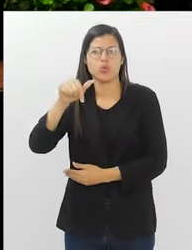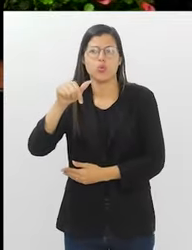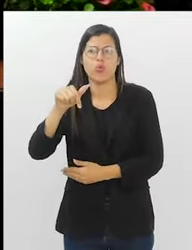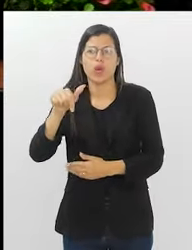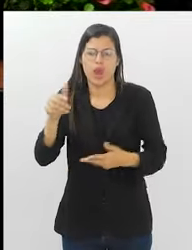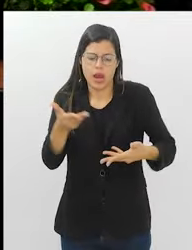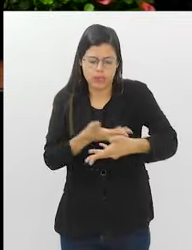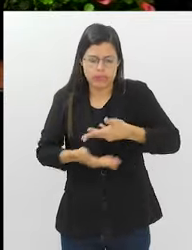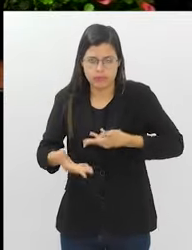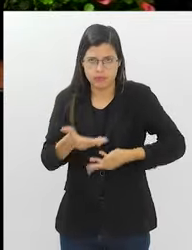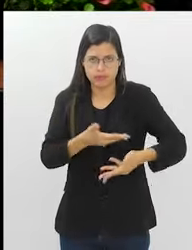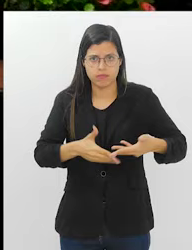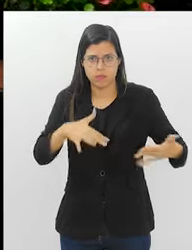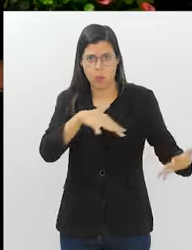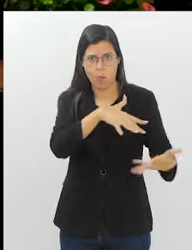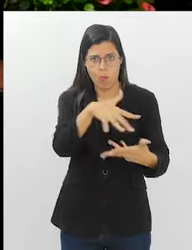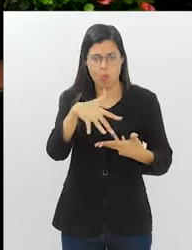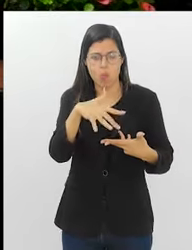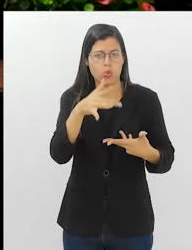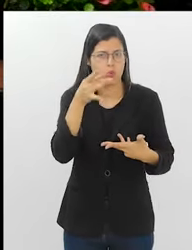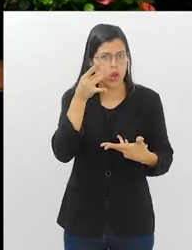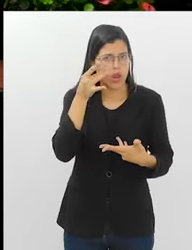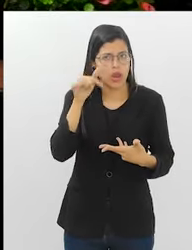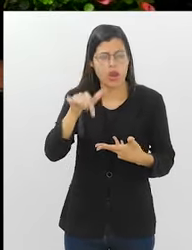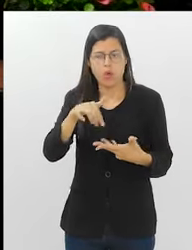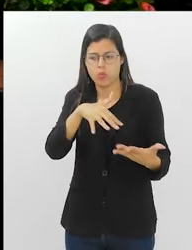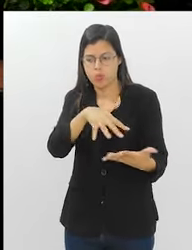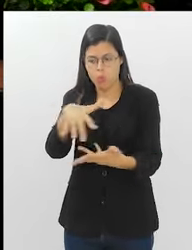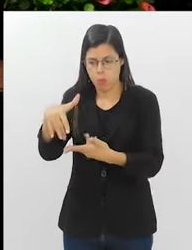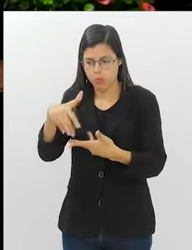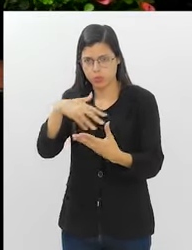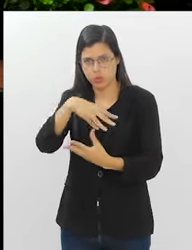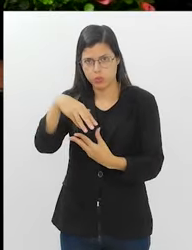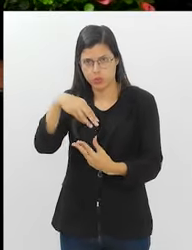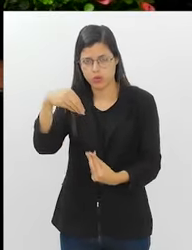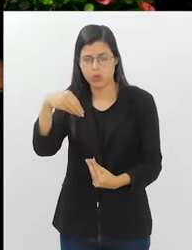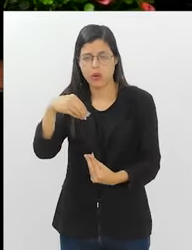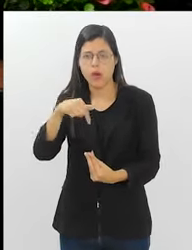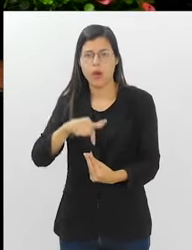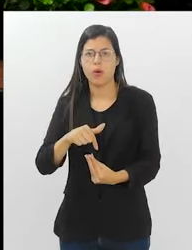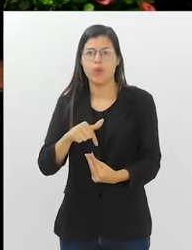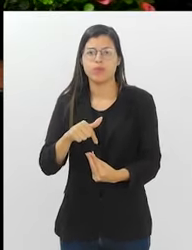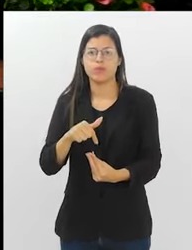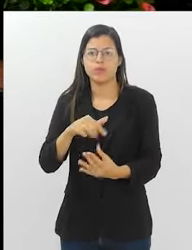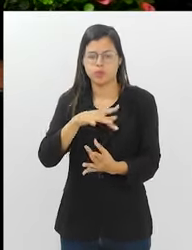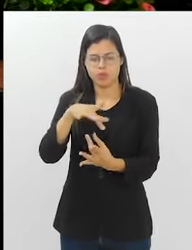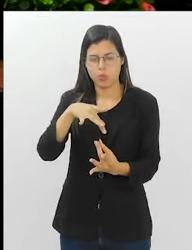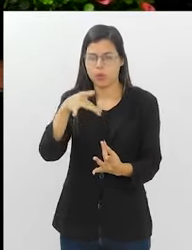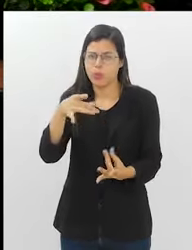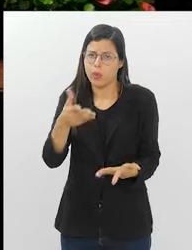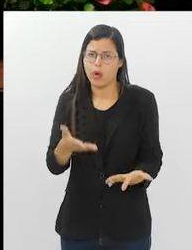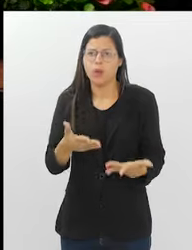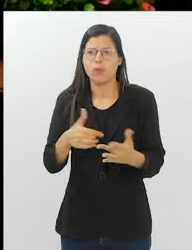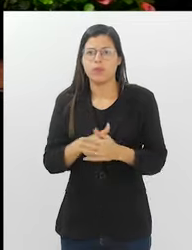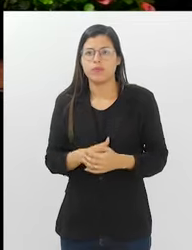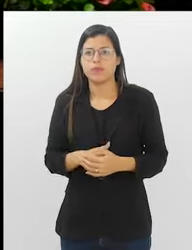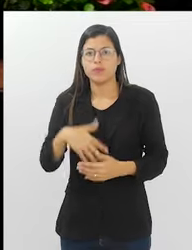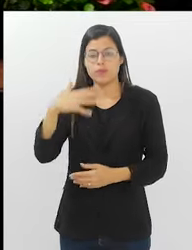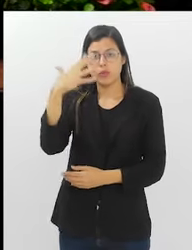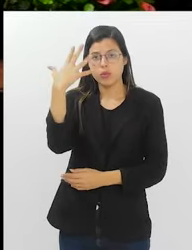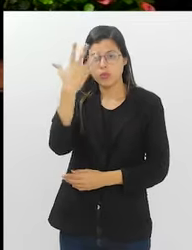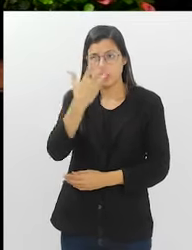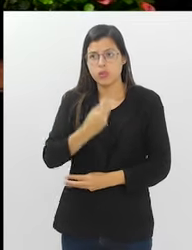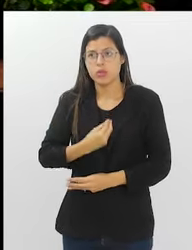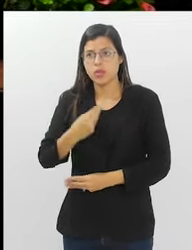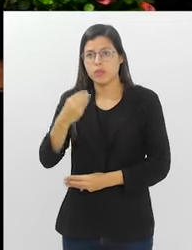mundo espiritual e o mundo material. O Espiritismo, então, em determinada época, a espiritualidade entendeu que era necessário